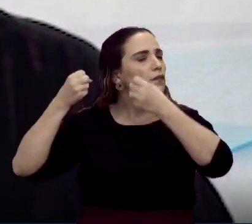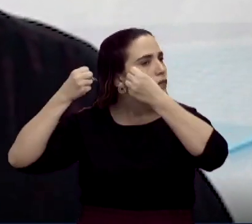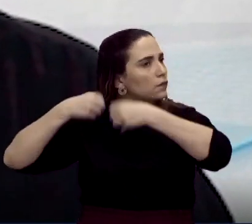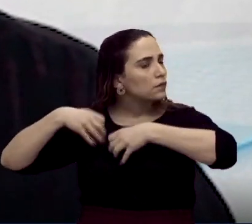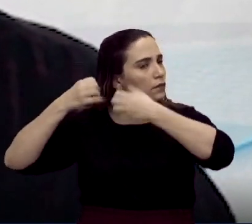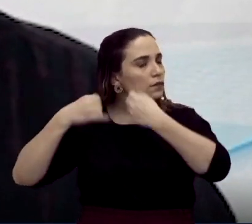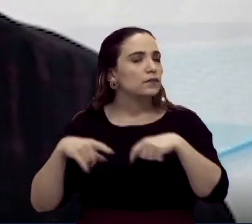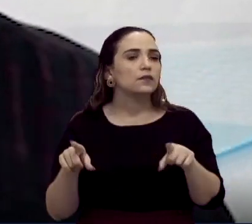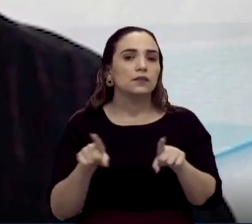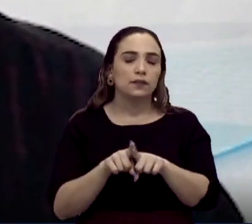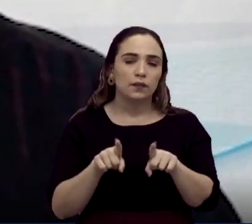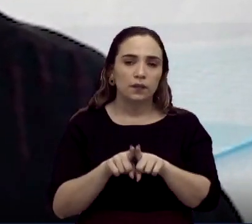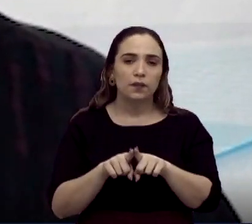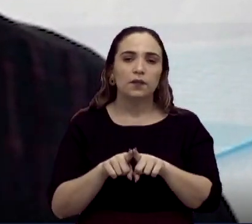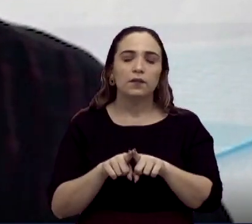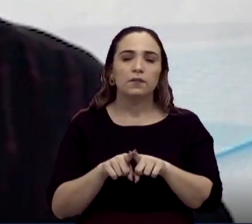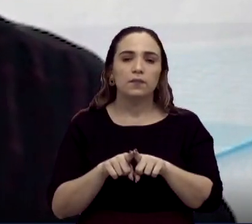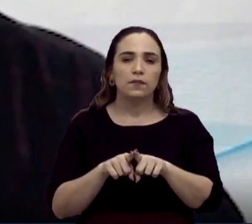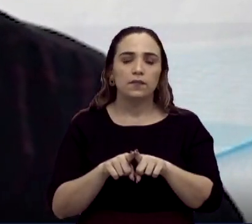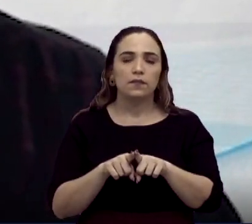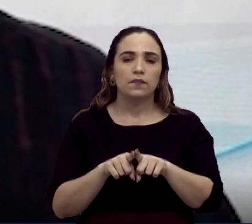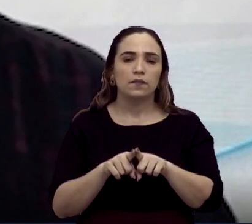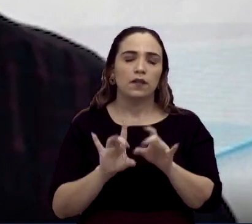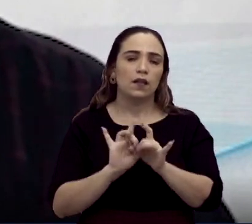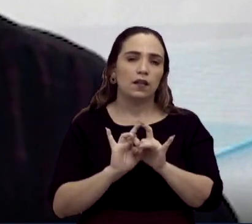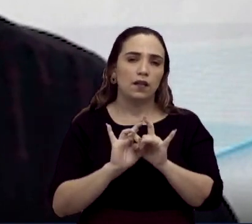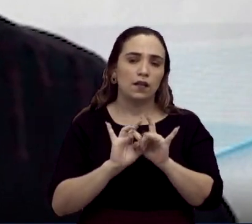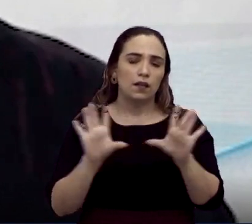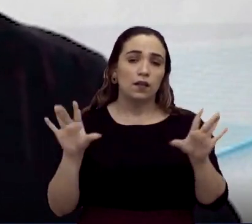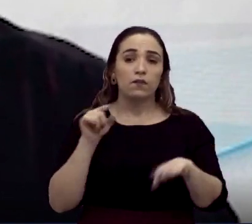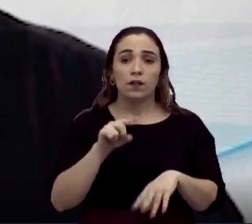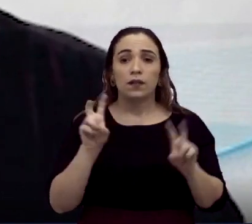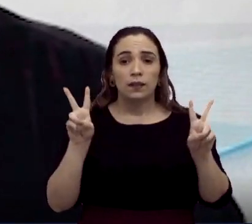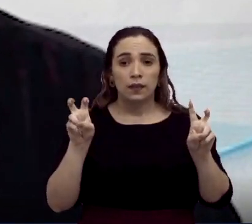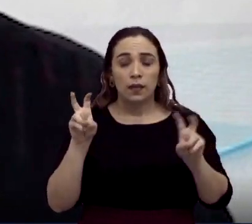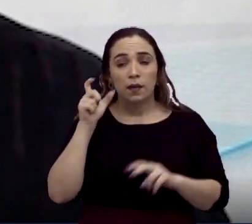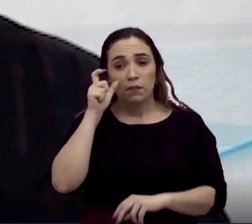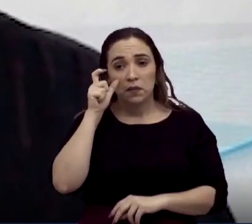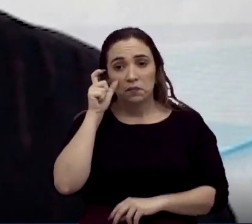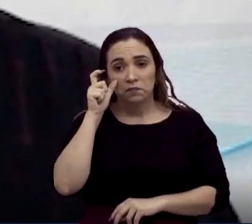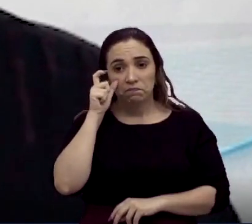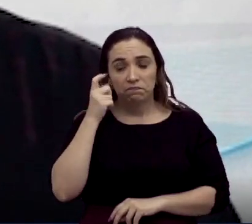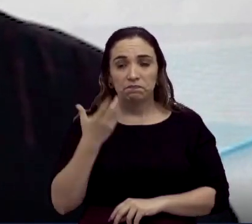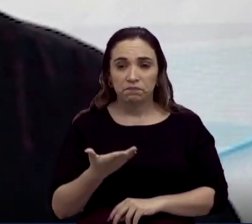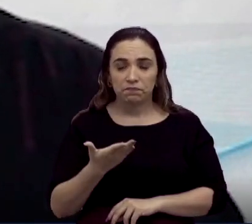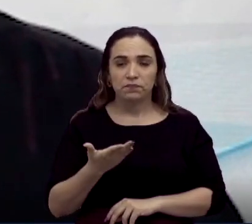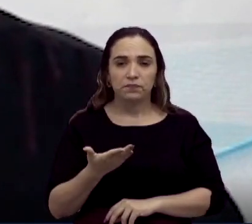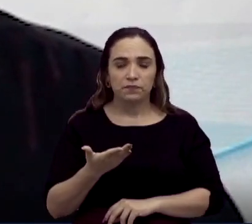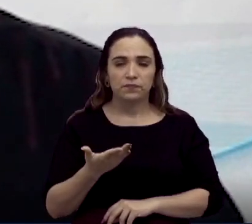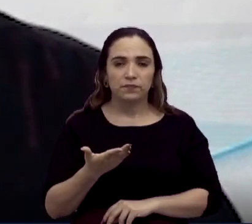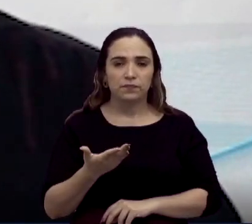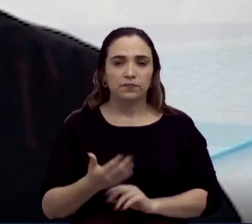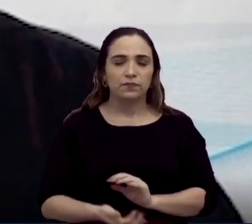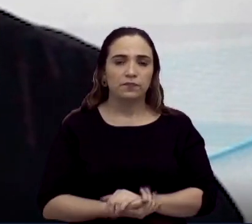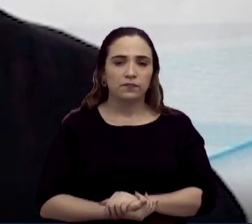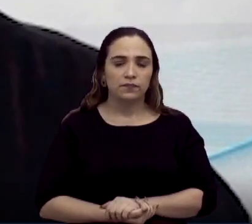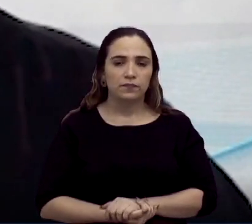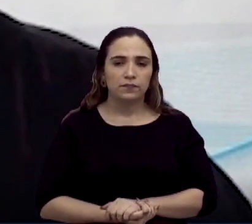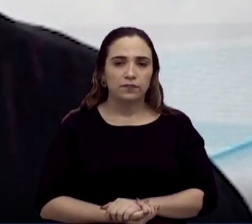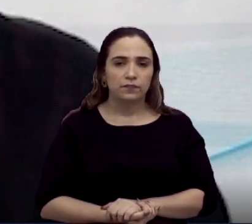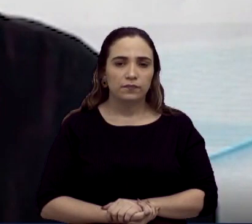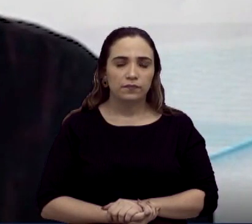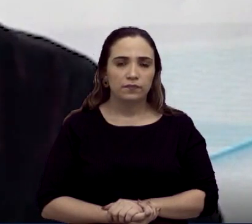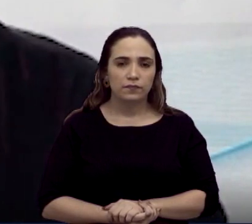aí no susto, deu tudo certo, mas fique à vontade porque o tema é interessantíssimo, gente. A gente vai ver aí bem direitinho. Fique à vontade,